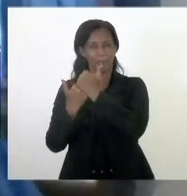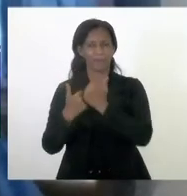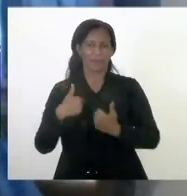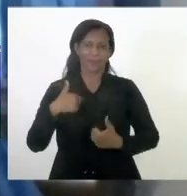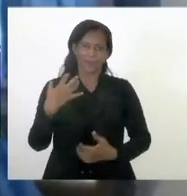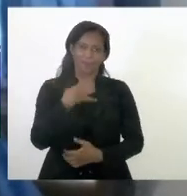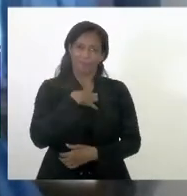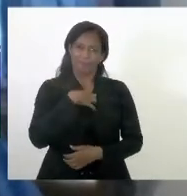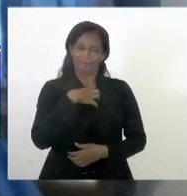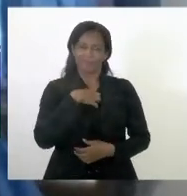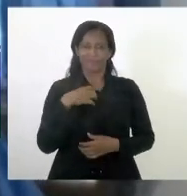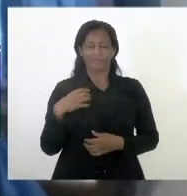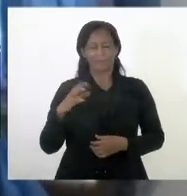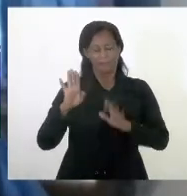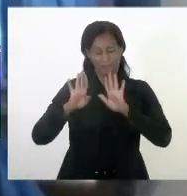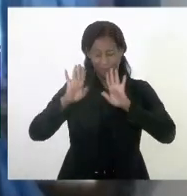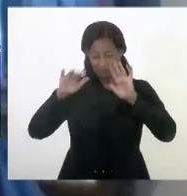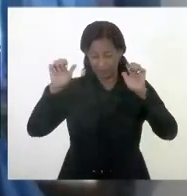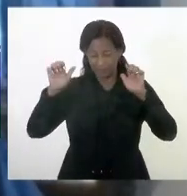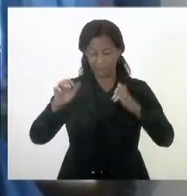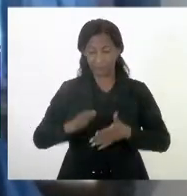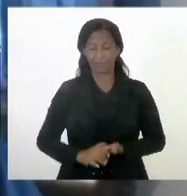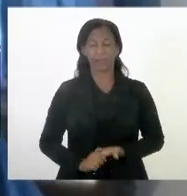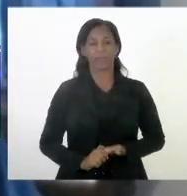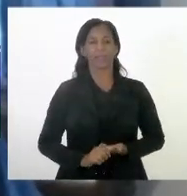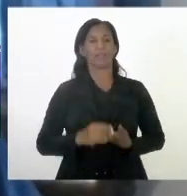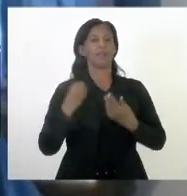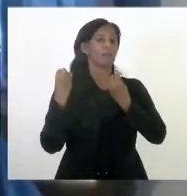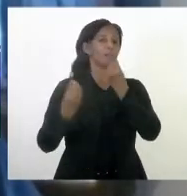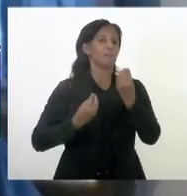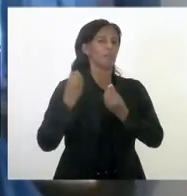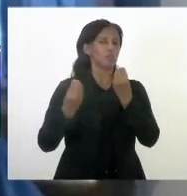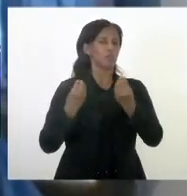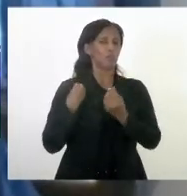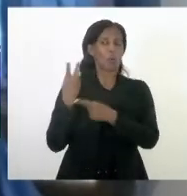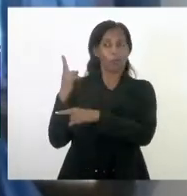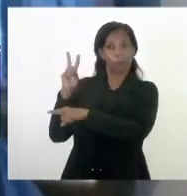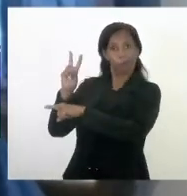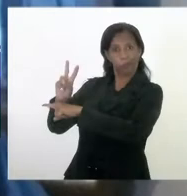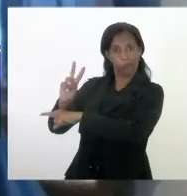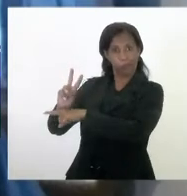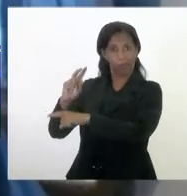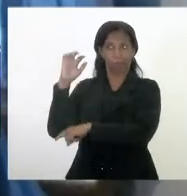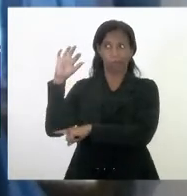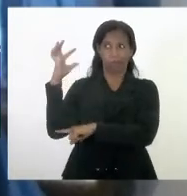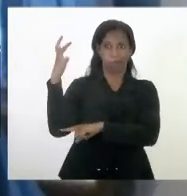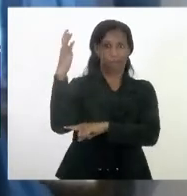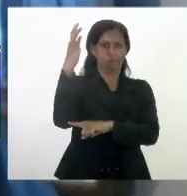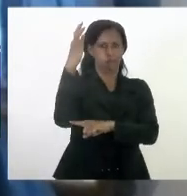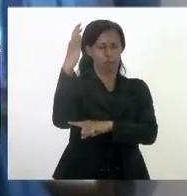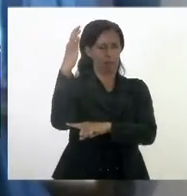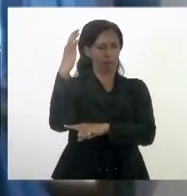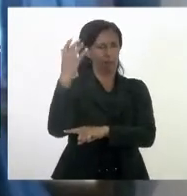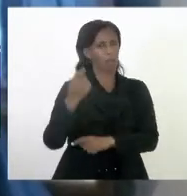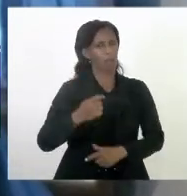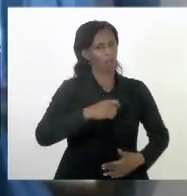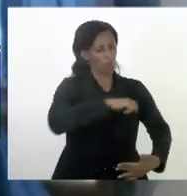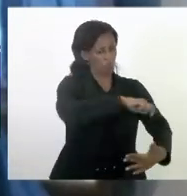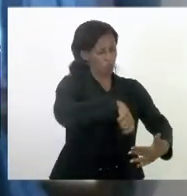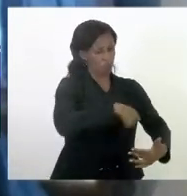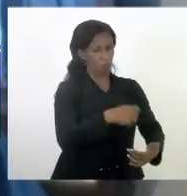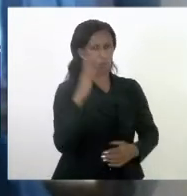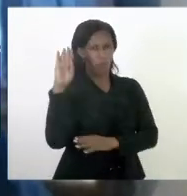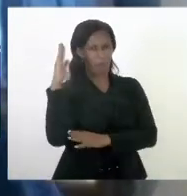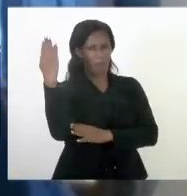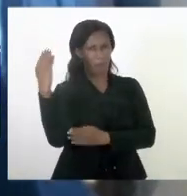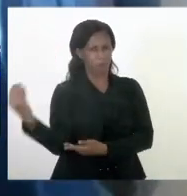sinto assim muito, muito bem. Mas como, digamos assim, um ambientalista mais antigo, voltar a lenha é uma loucura.